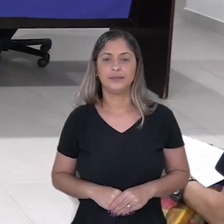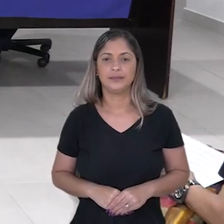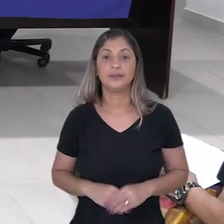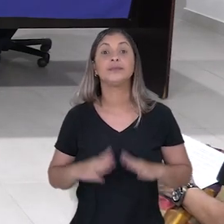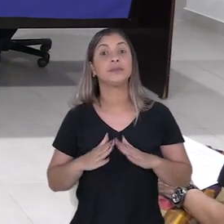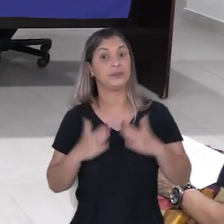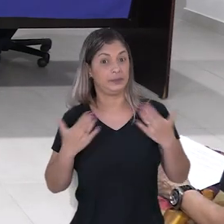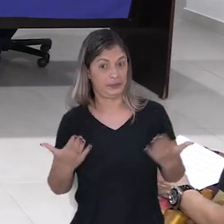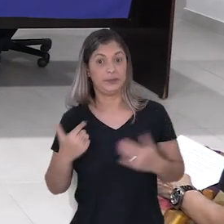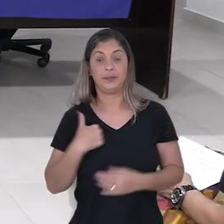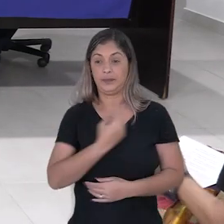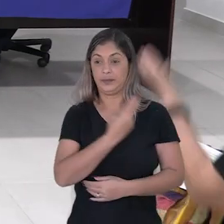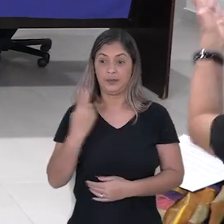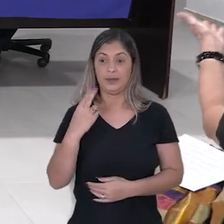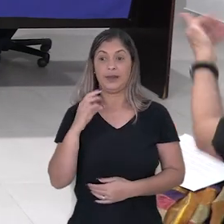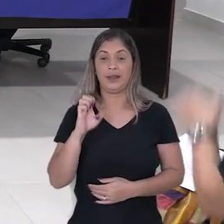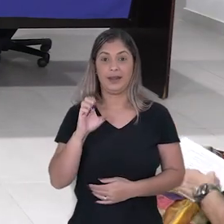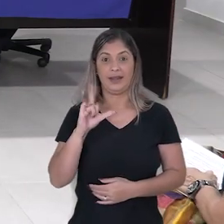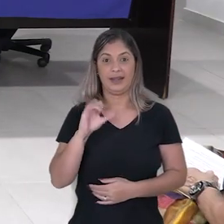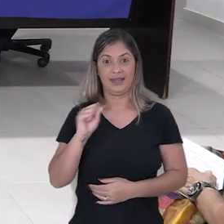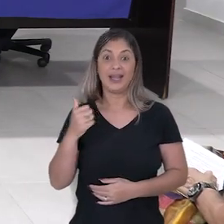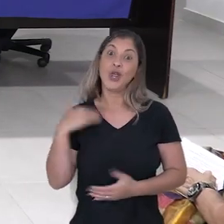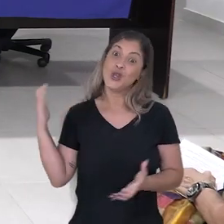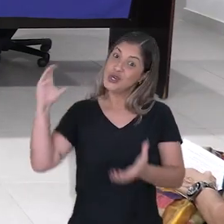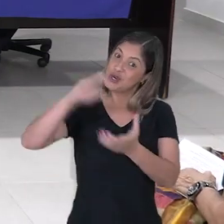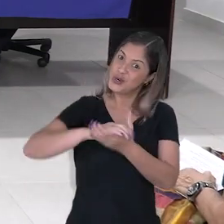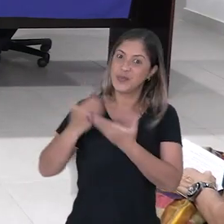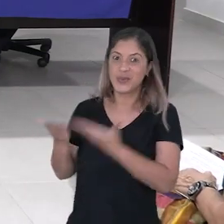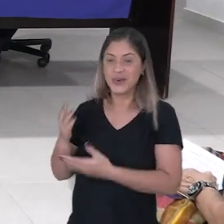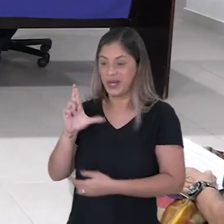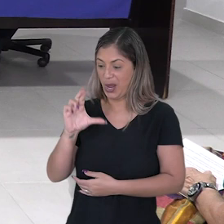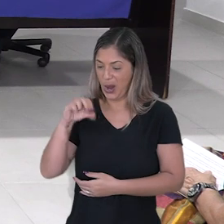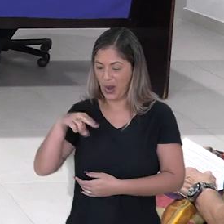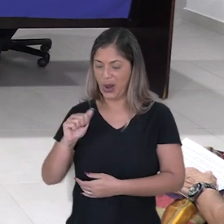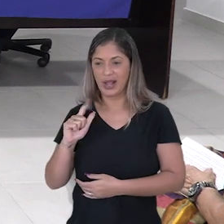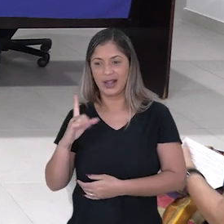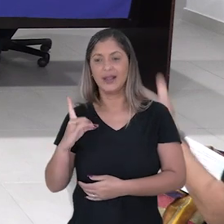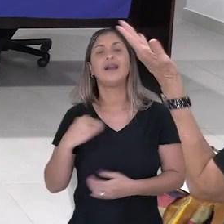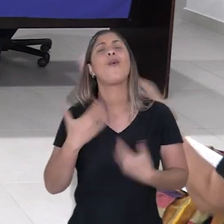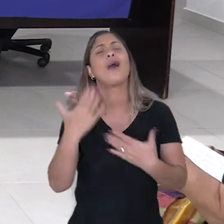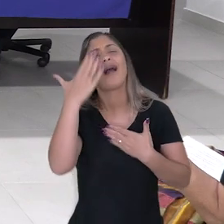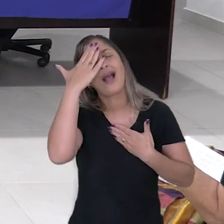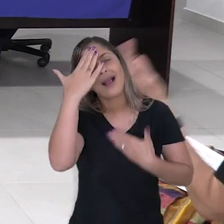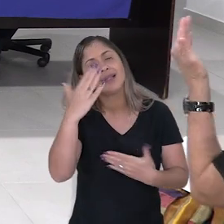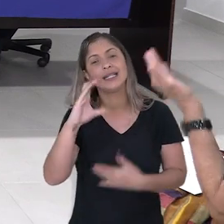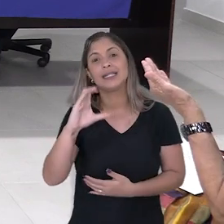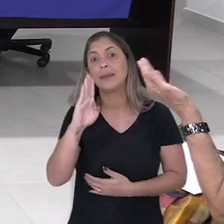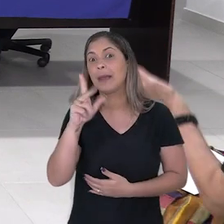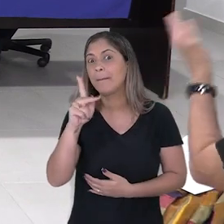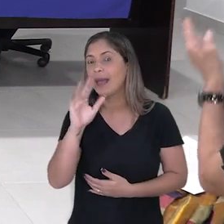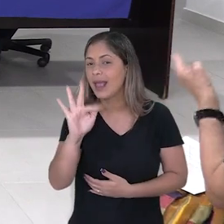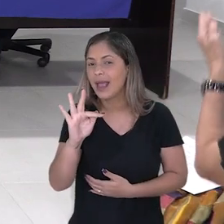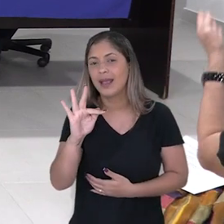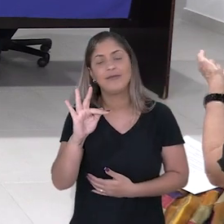Bom, eu sou Elisa Schellert, a esposa do Ronald. Então, eu queria muito agradecer ao CBPF a